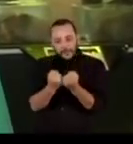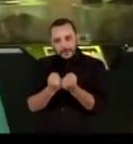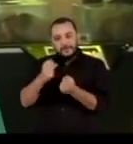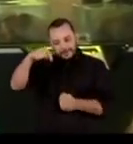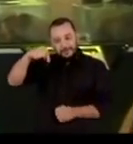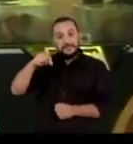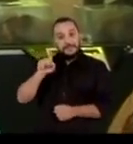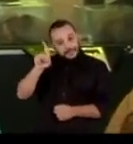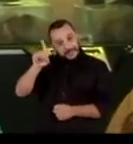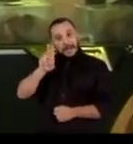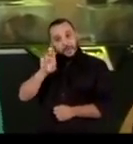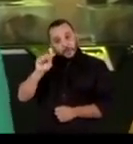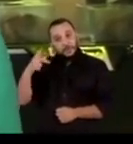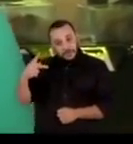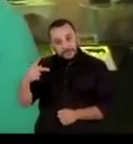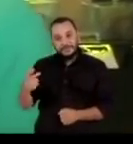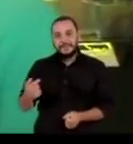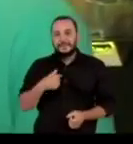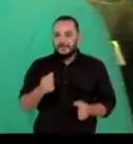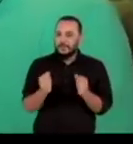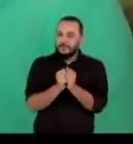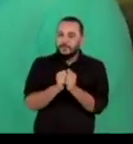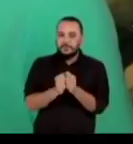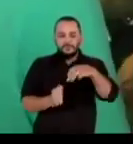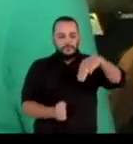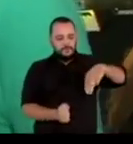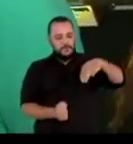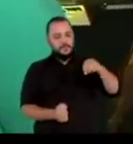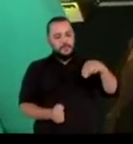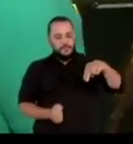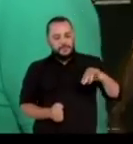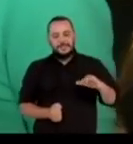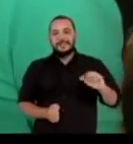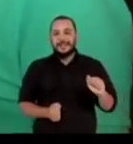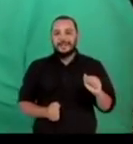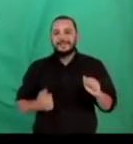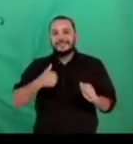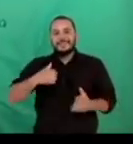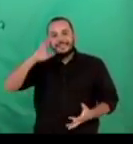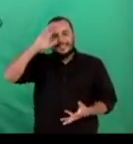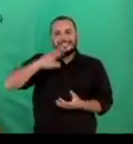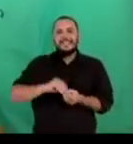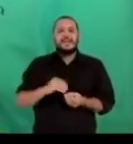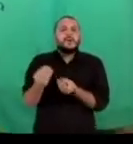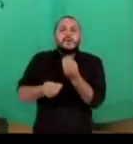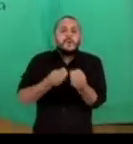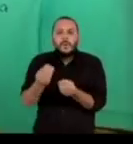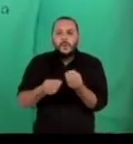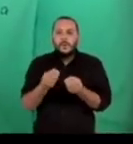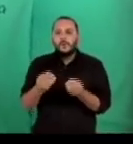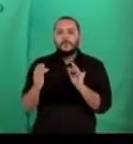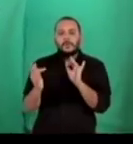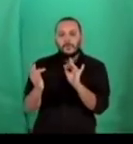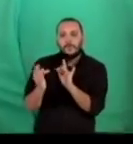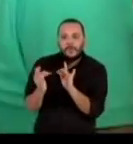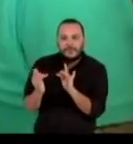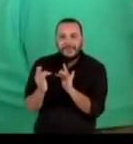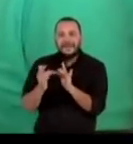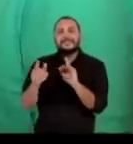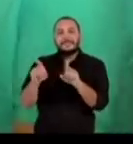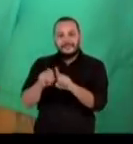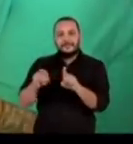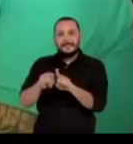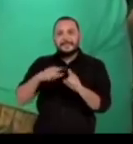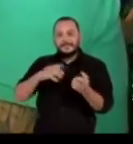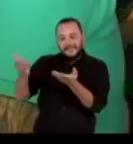Biomédica da USP, no ICB3. Eu estou do lado aqui da Mônica para a gente entender um pouquinho mais como é que foi, né, esse contato e trazer